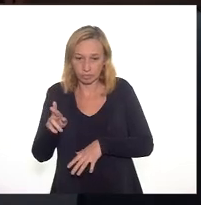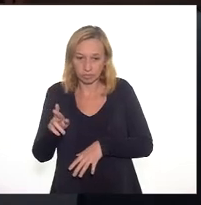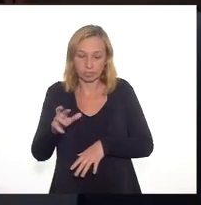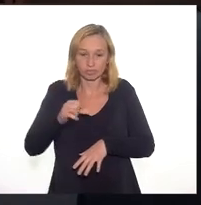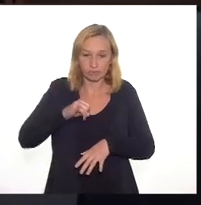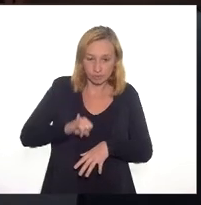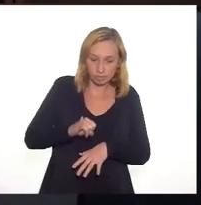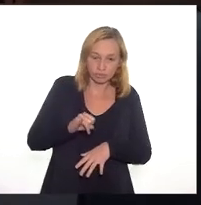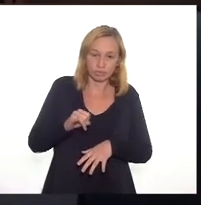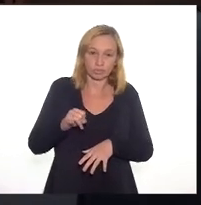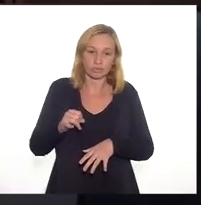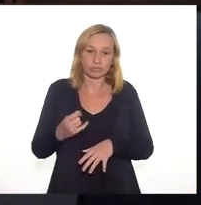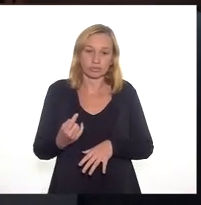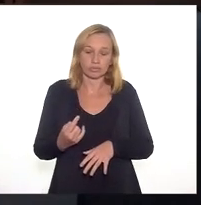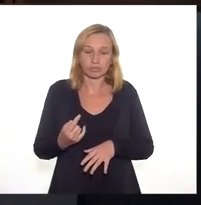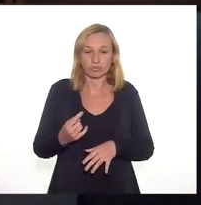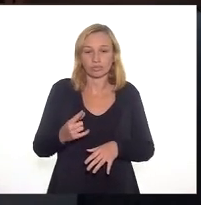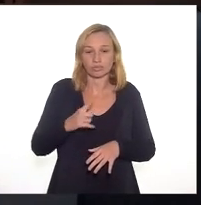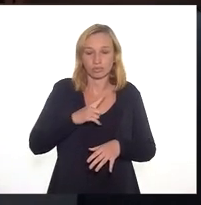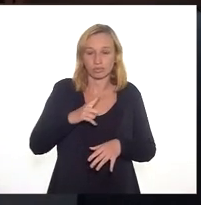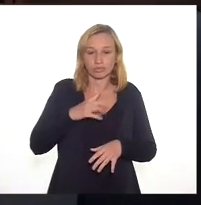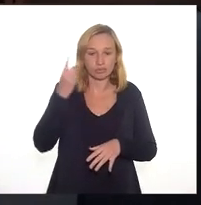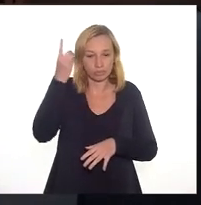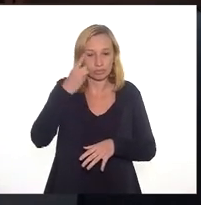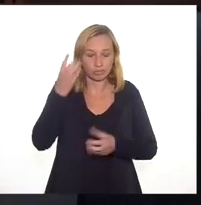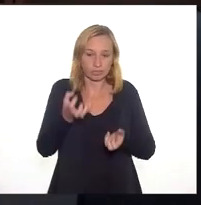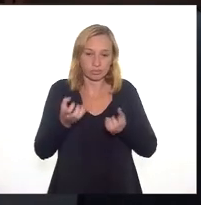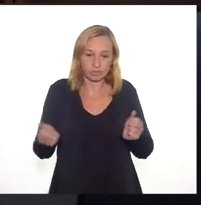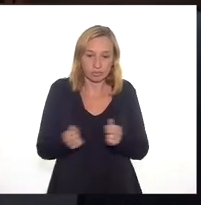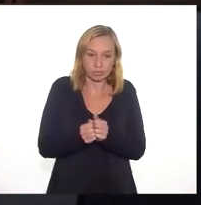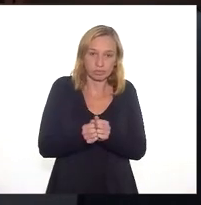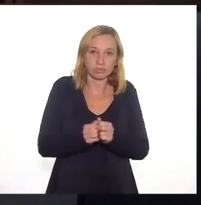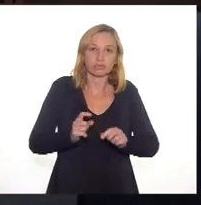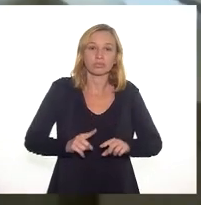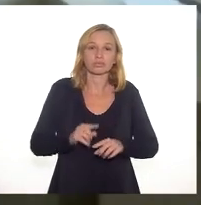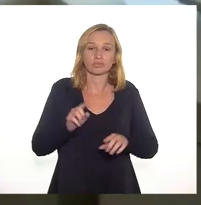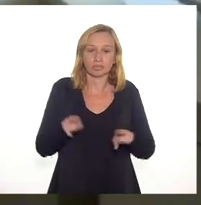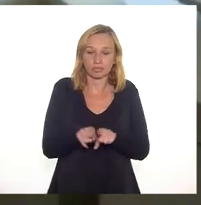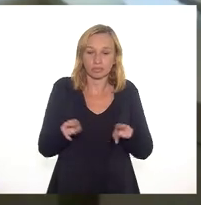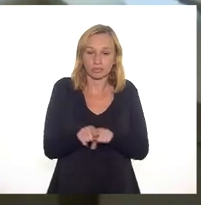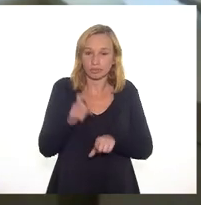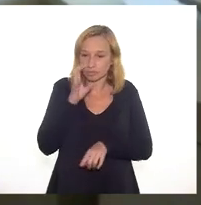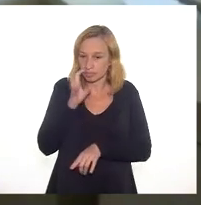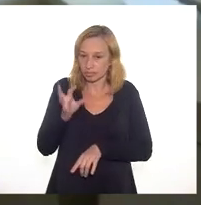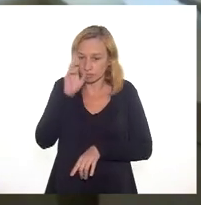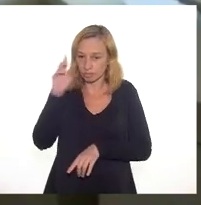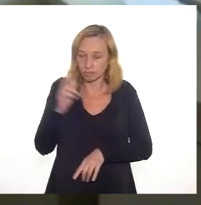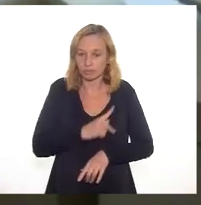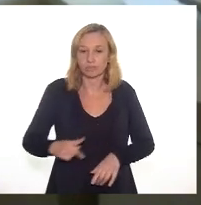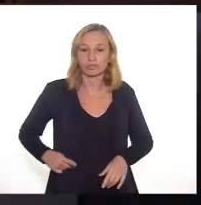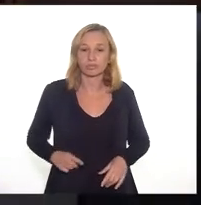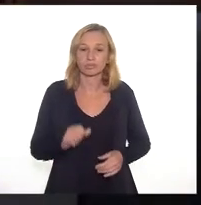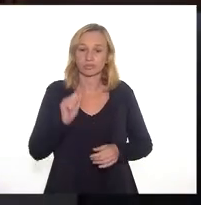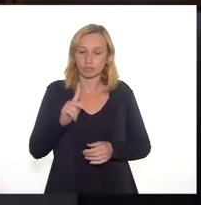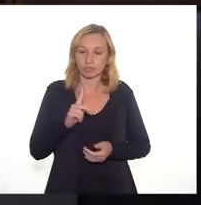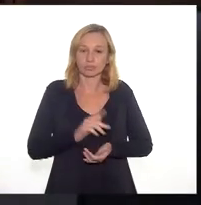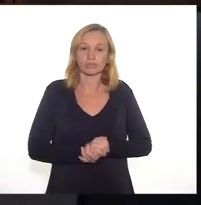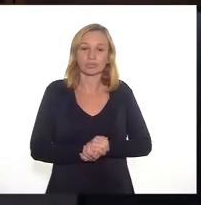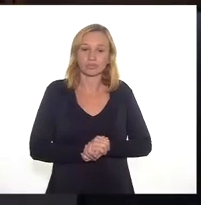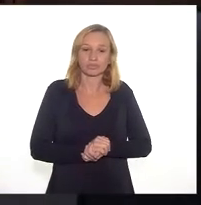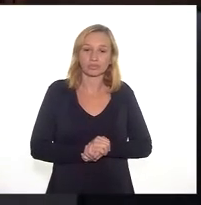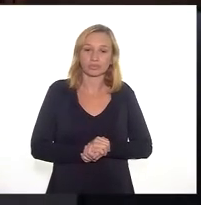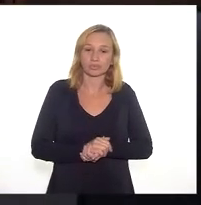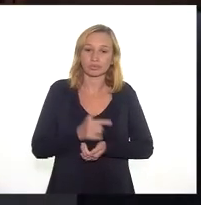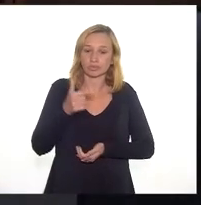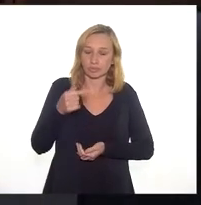algum deputado quiser participar dessa comissão. E mais uma acusação, senhor presidente. Não, Vossa Excelência vai estar